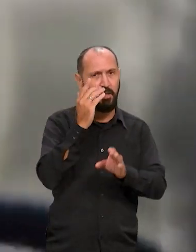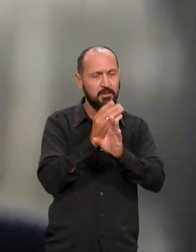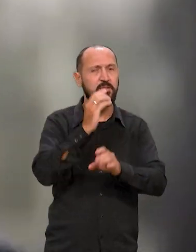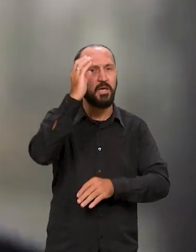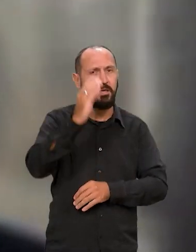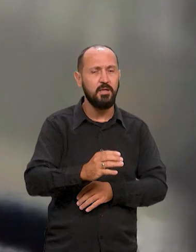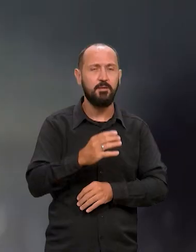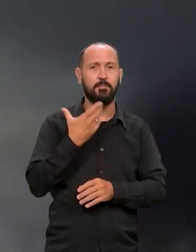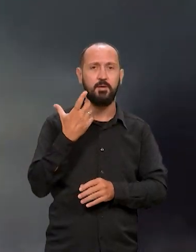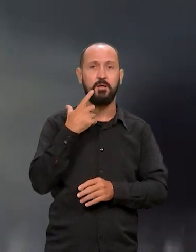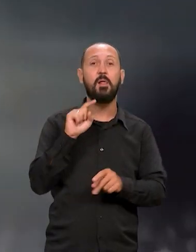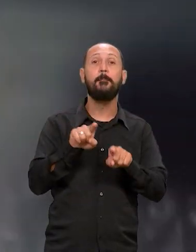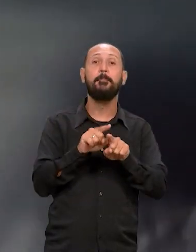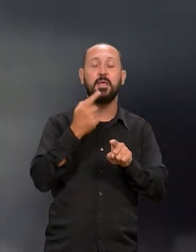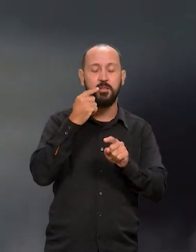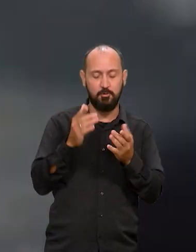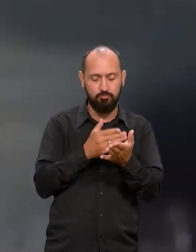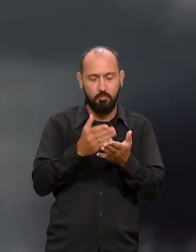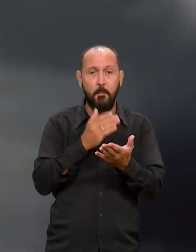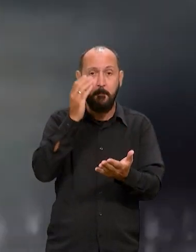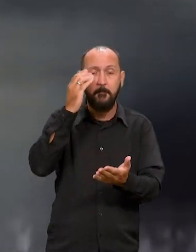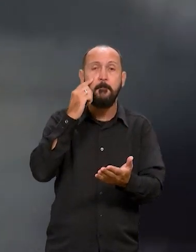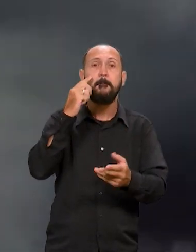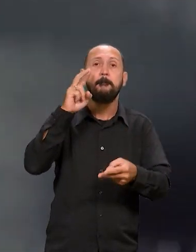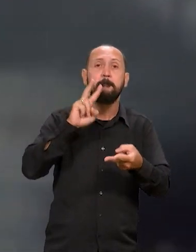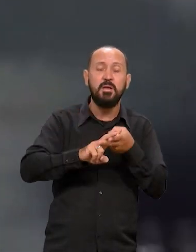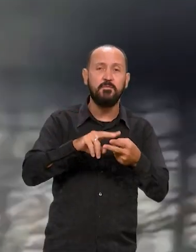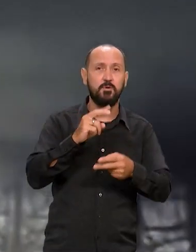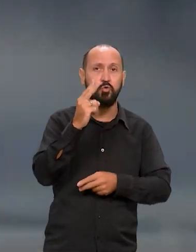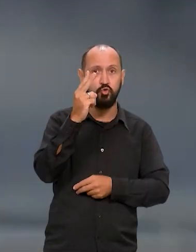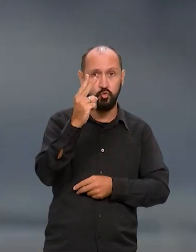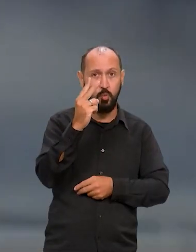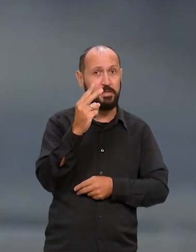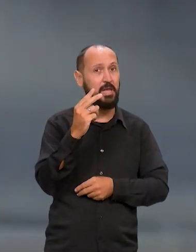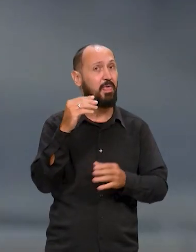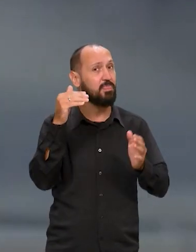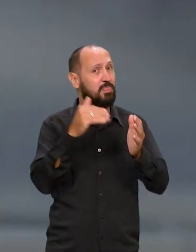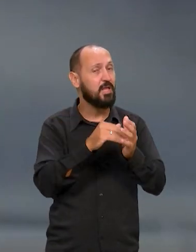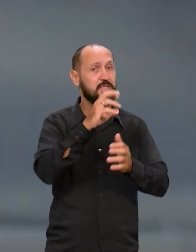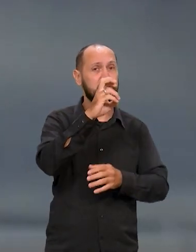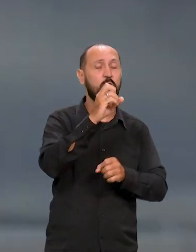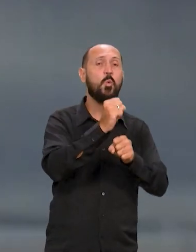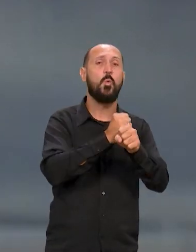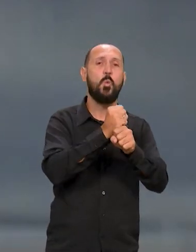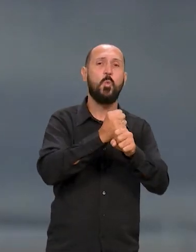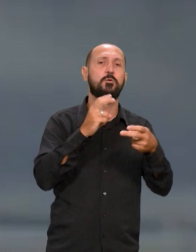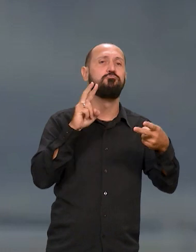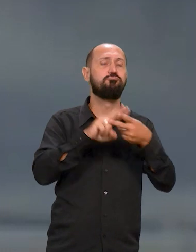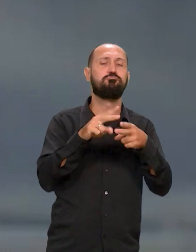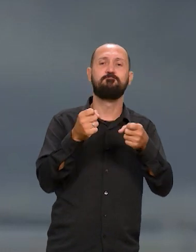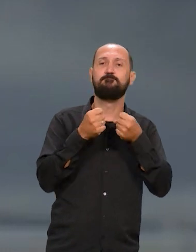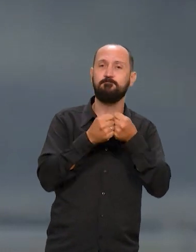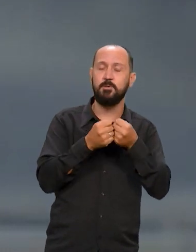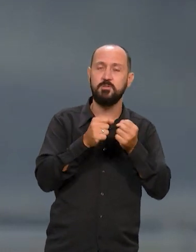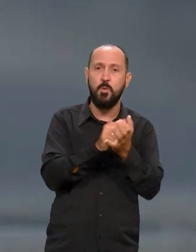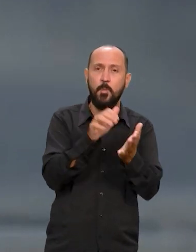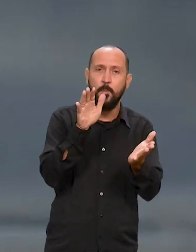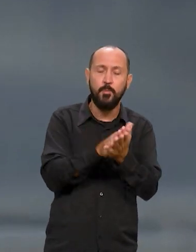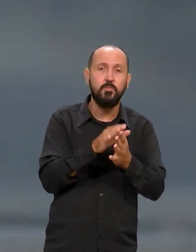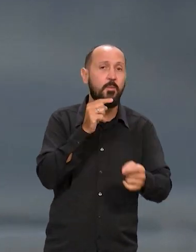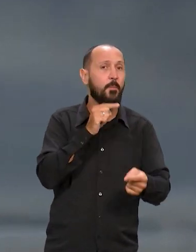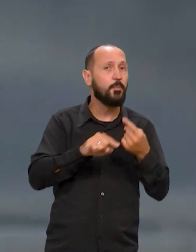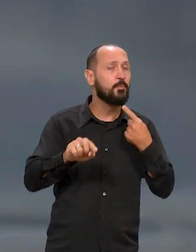Brasil. Na esfera penal, quem cometer esse crime será punido de 2 a 5 anos de